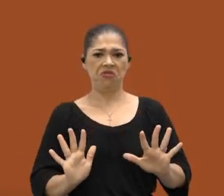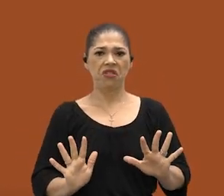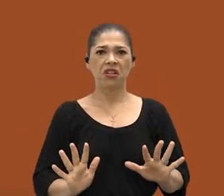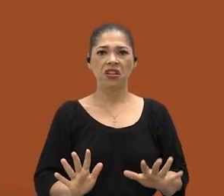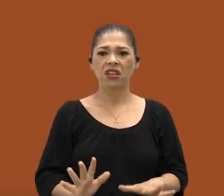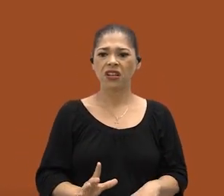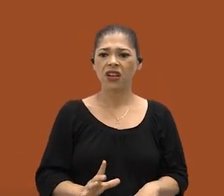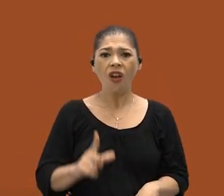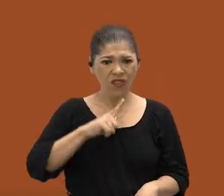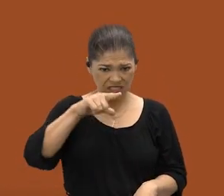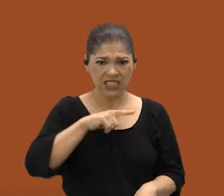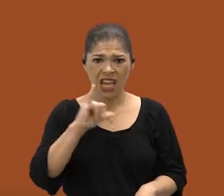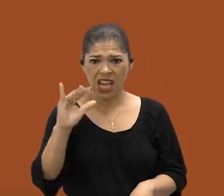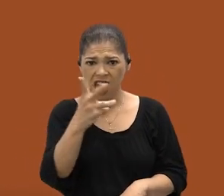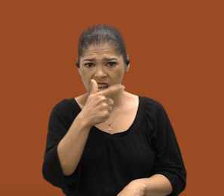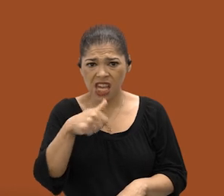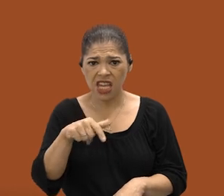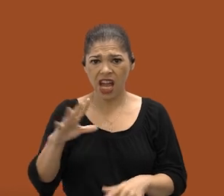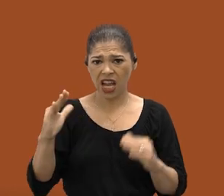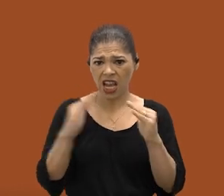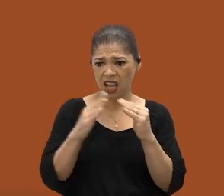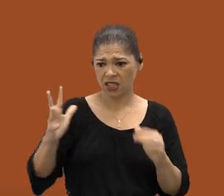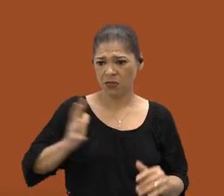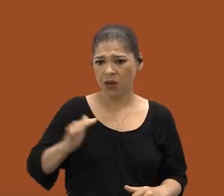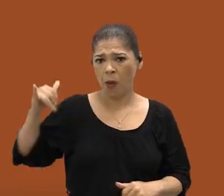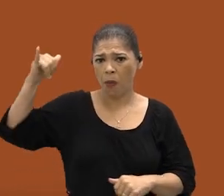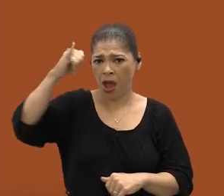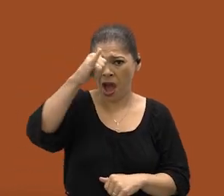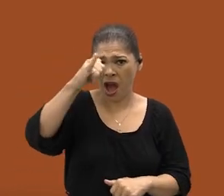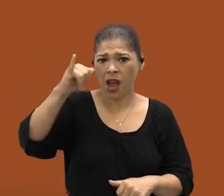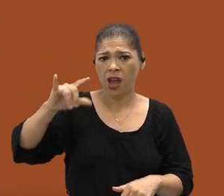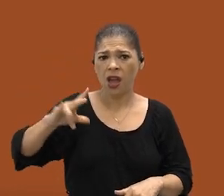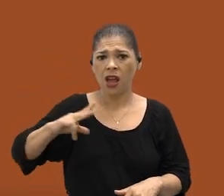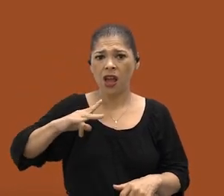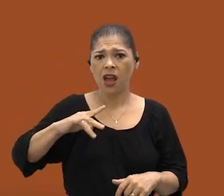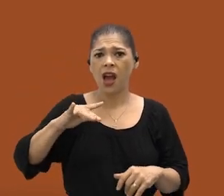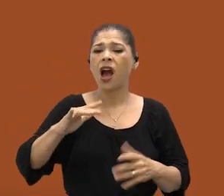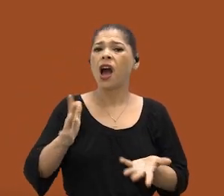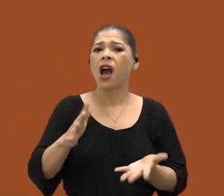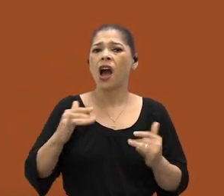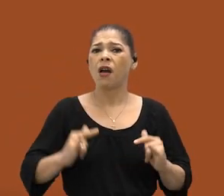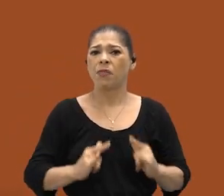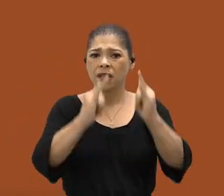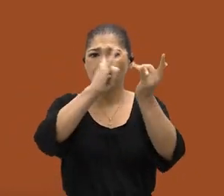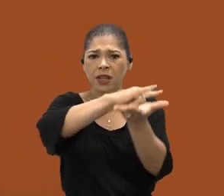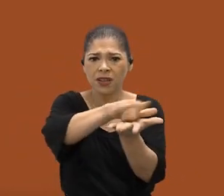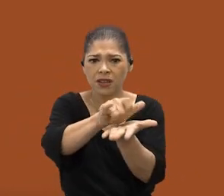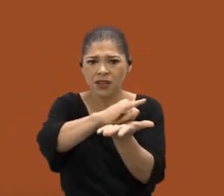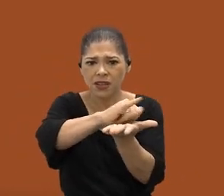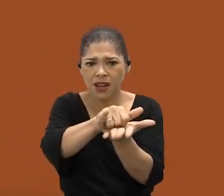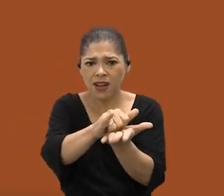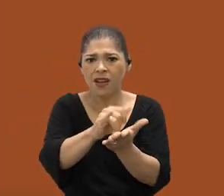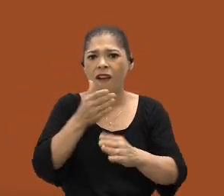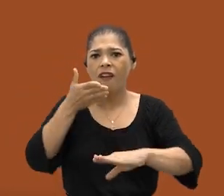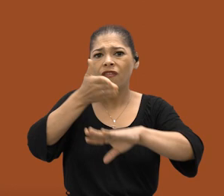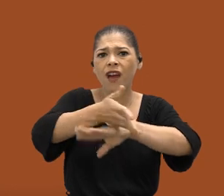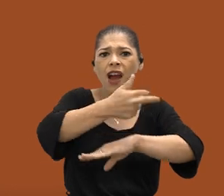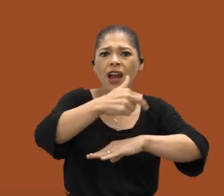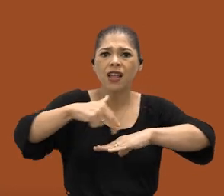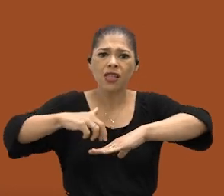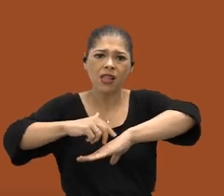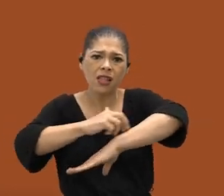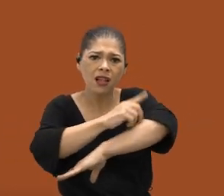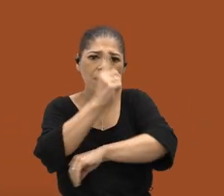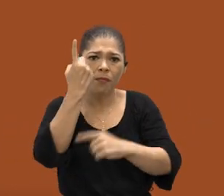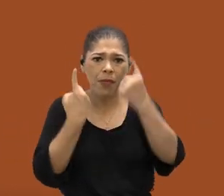potente vocês têm ele é particular que já tinham apartamento Nova York frequenta Talvez a